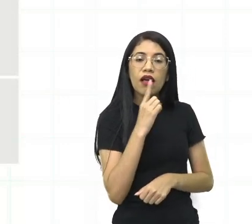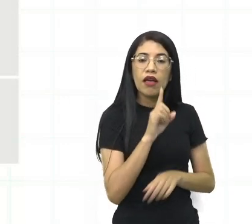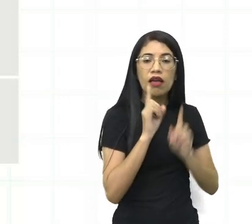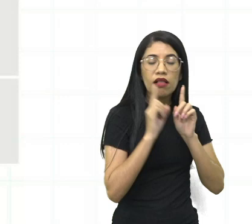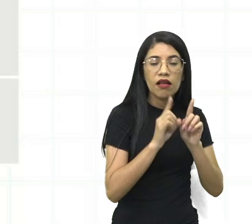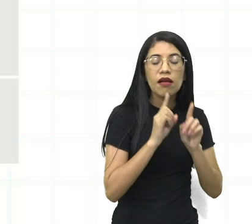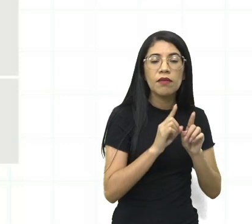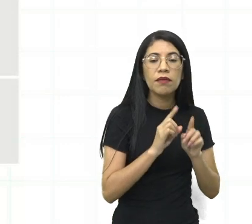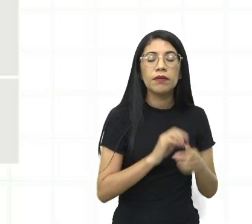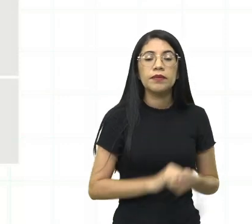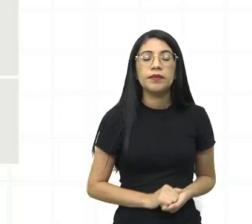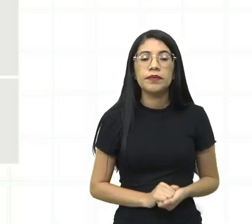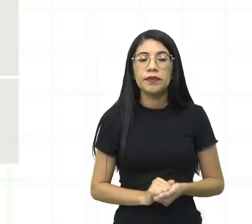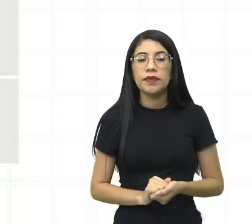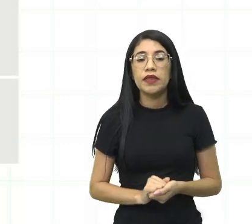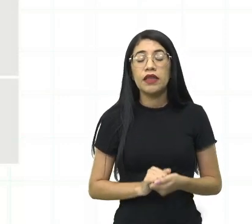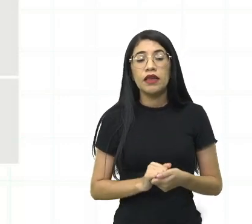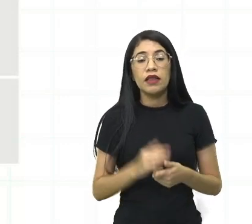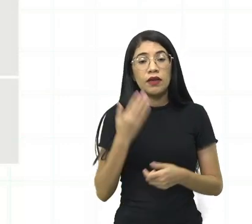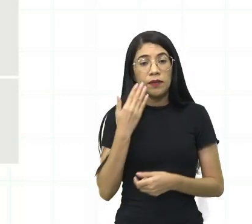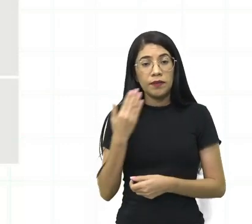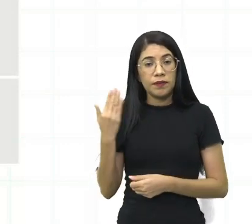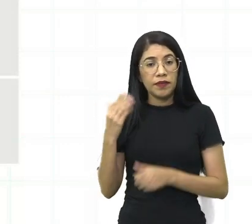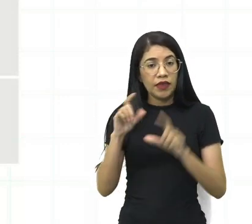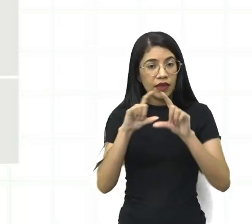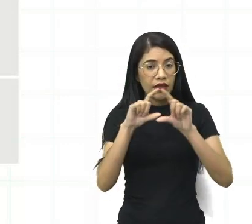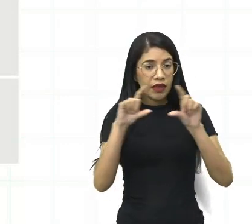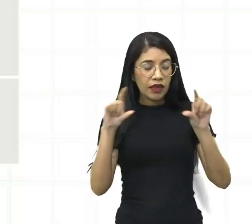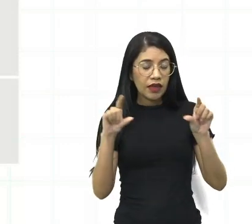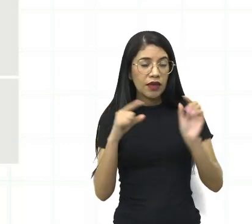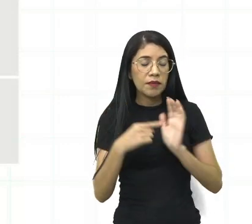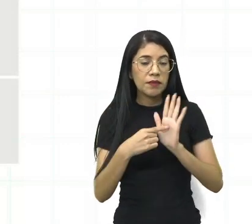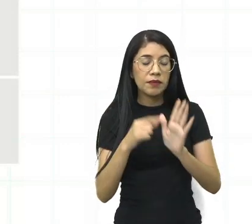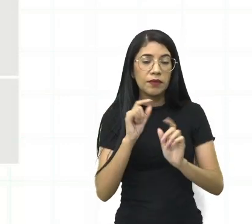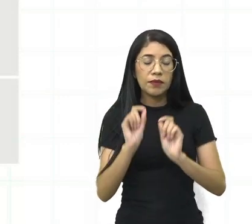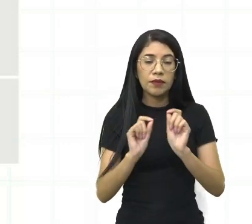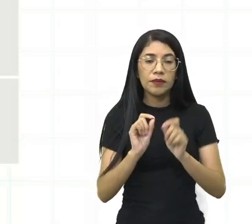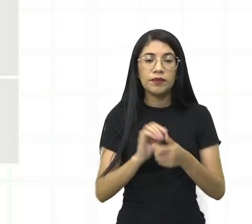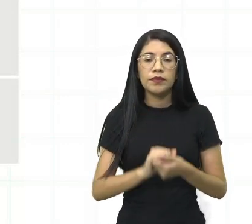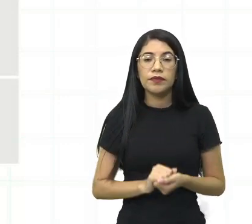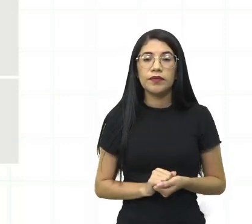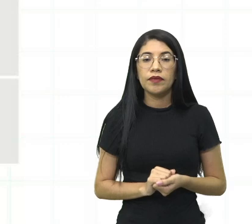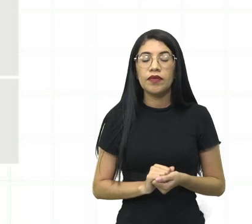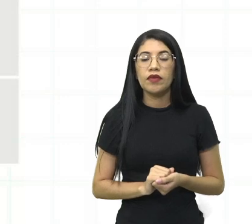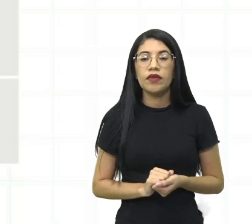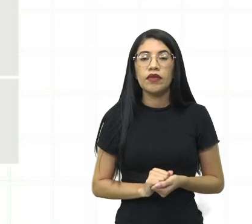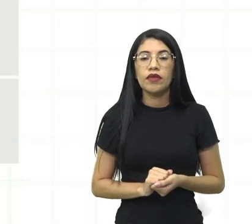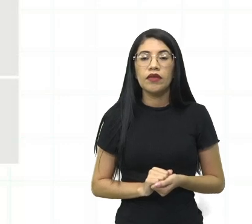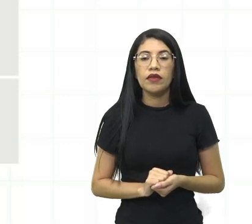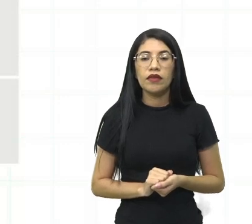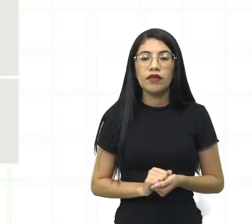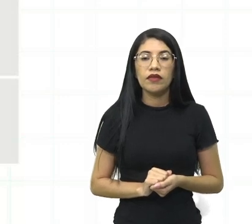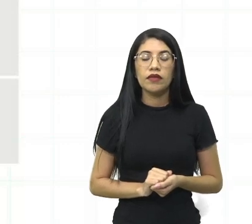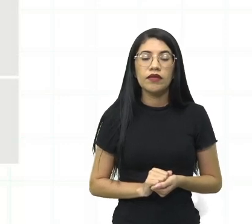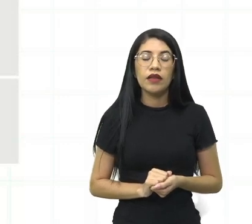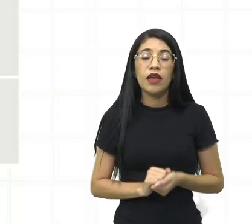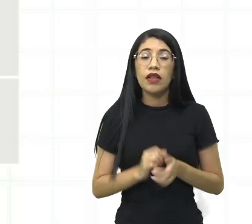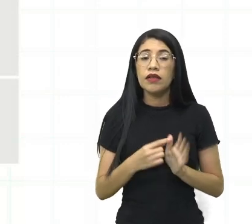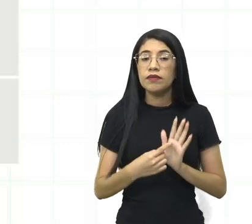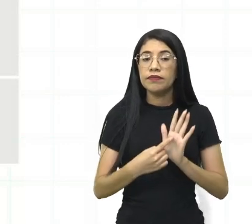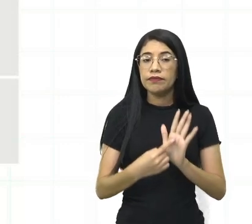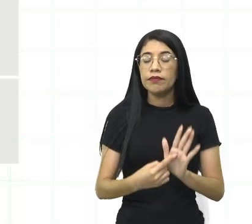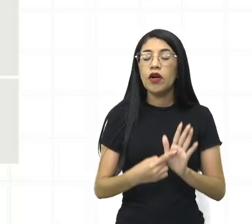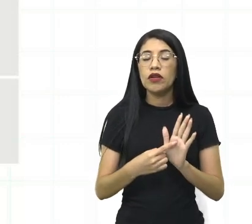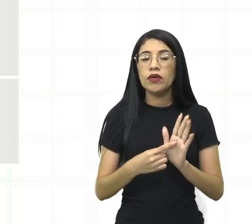informação da companhia. Então, esse trecho aqui, não é? Esse parágrafo lá no nosso texto traz o